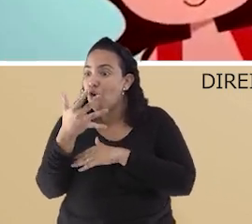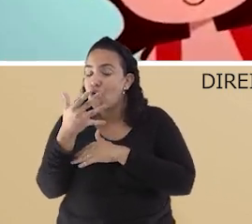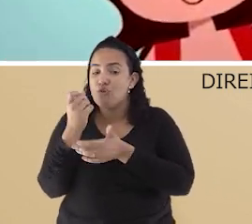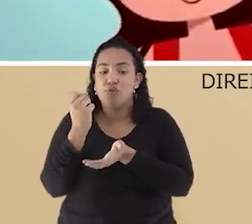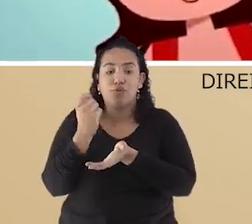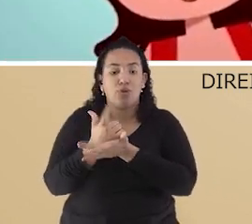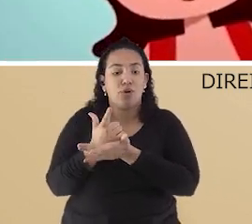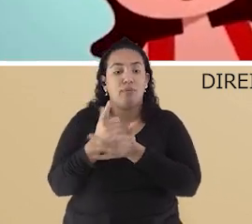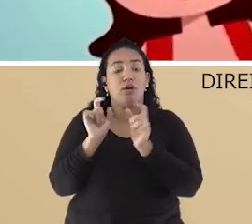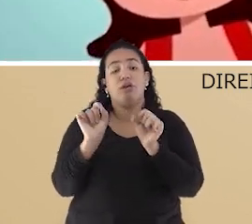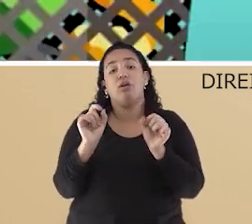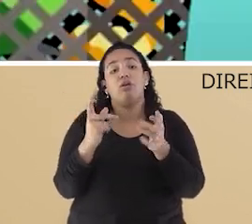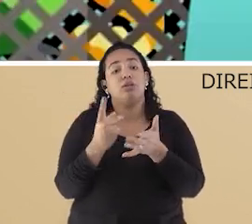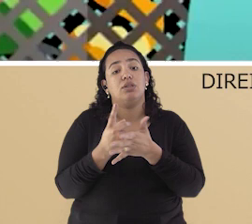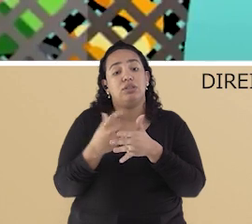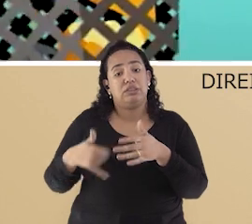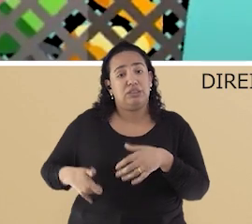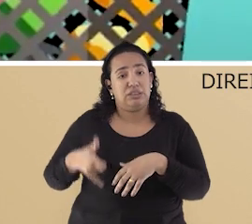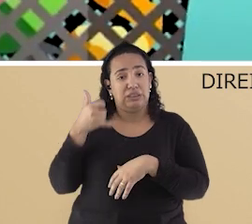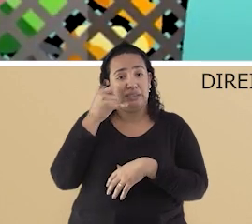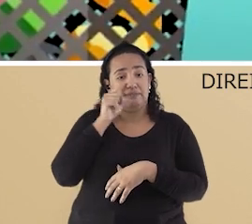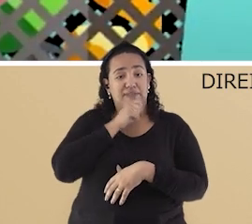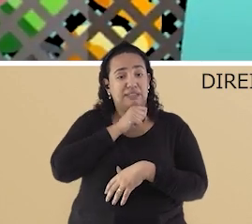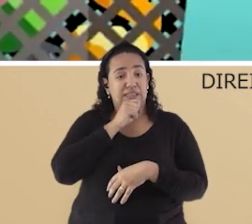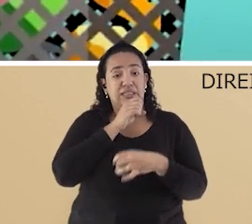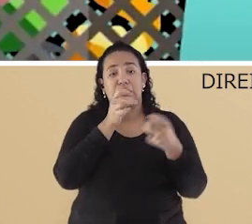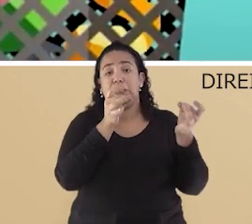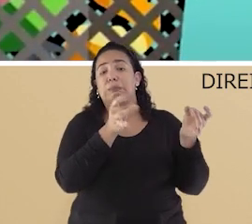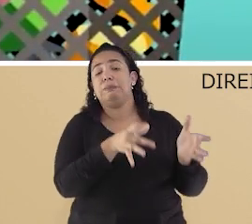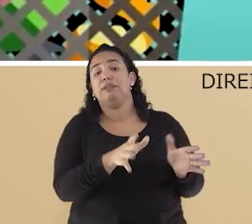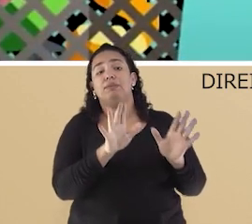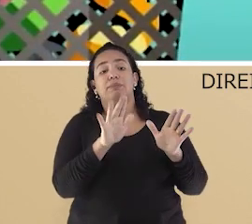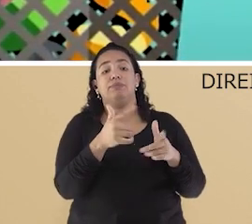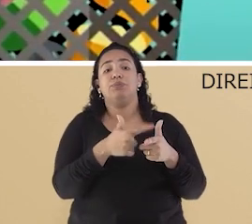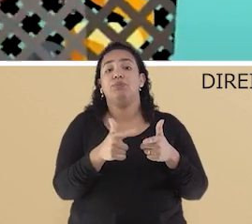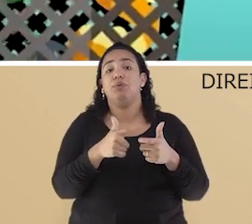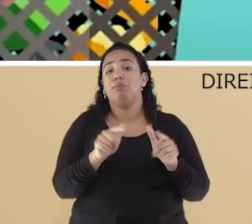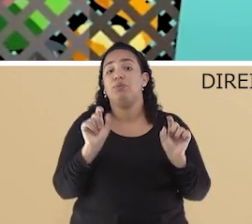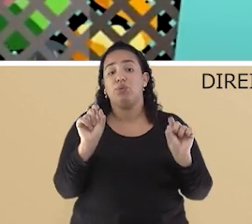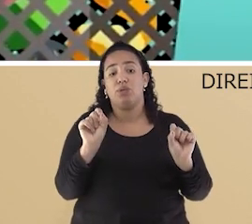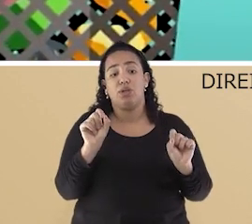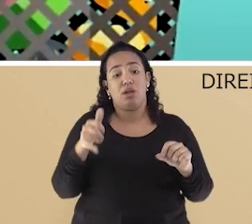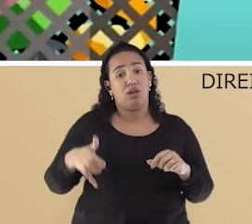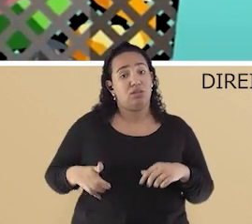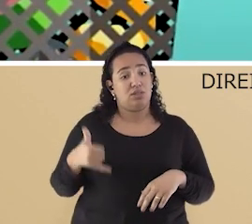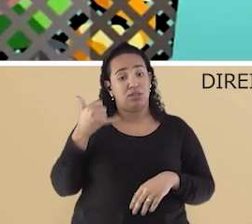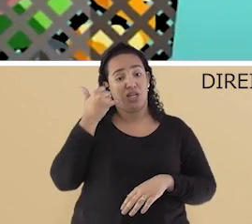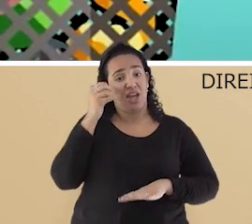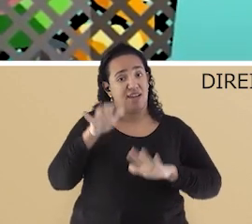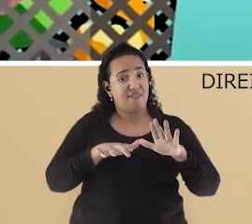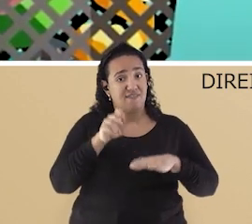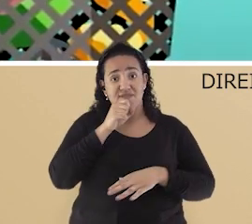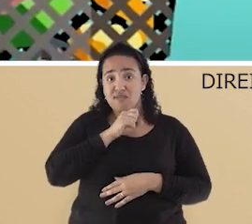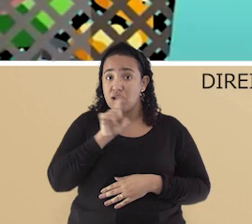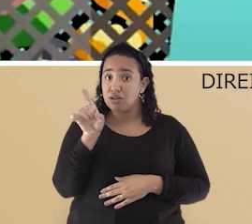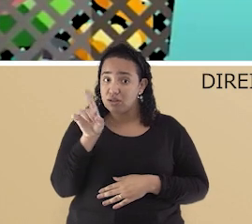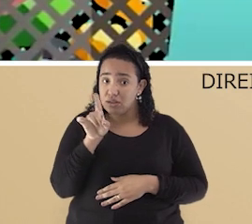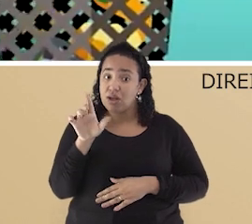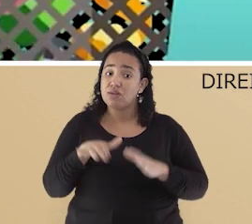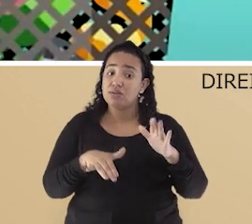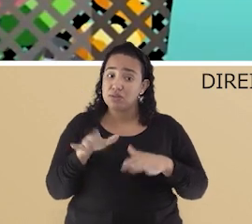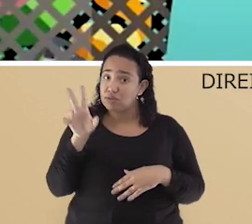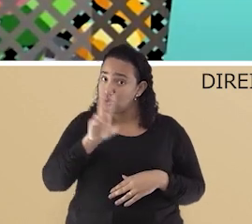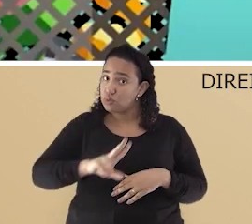de celular e, com isso, acabam jogando fora o celular antigo. O problema é que esse celular nem sempre é velho. Muitas vezes